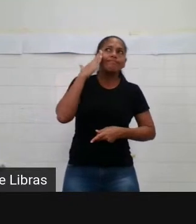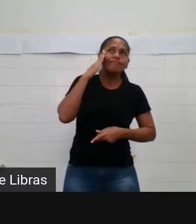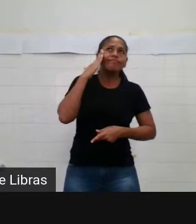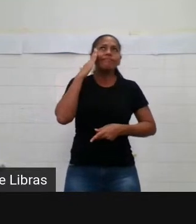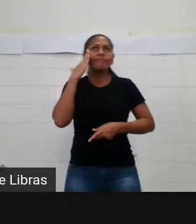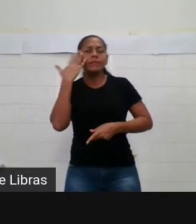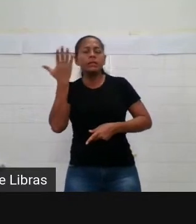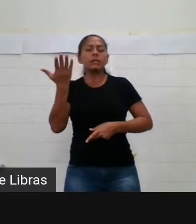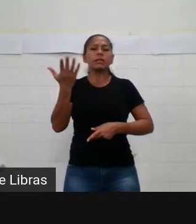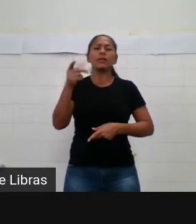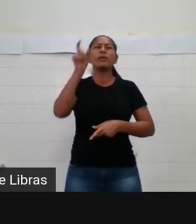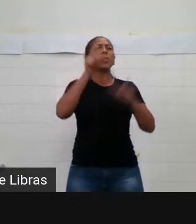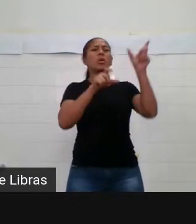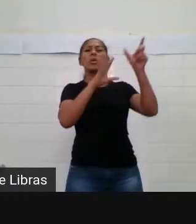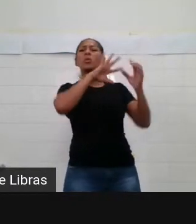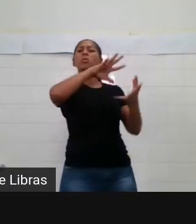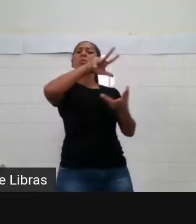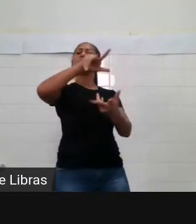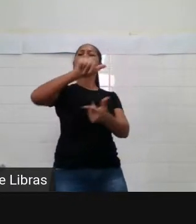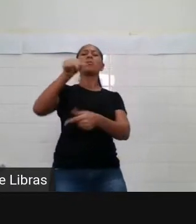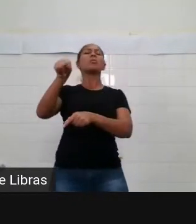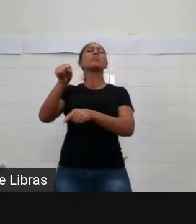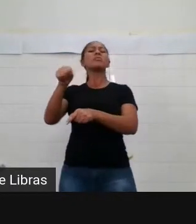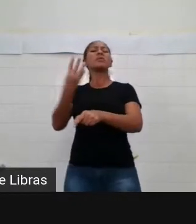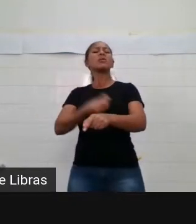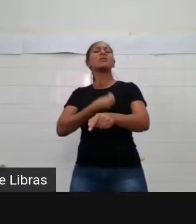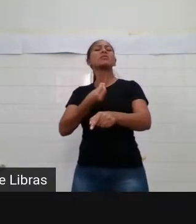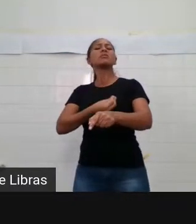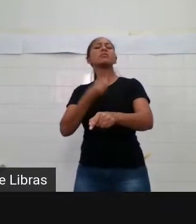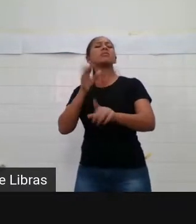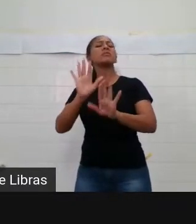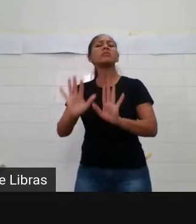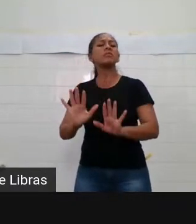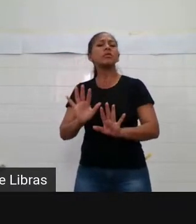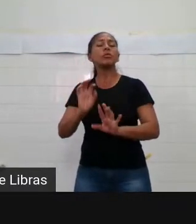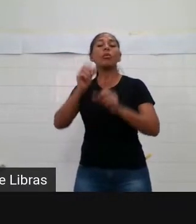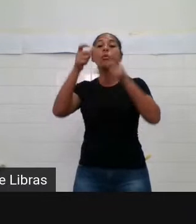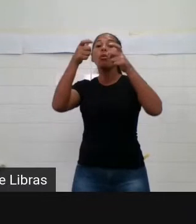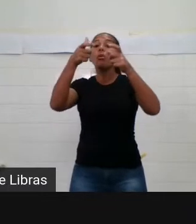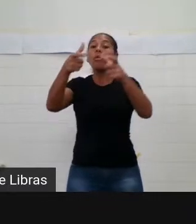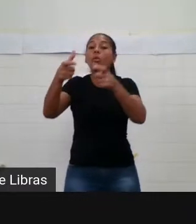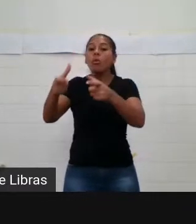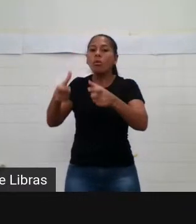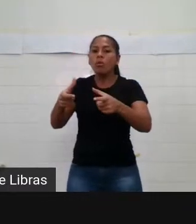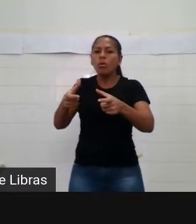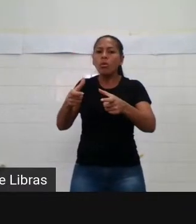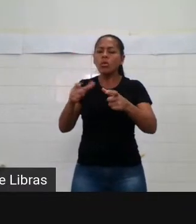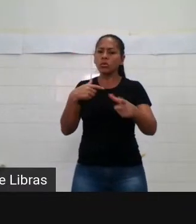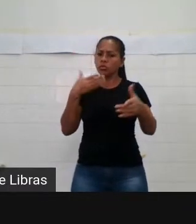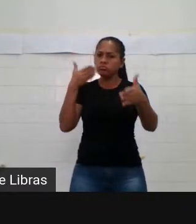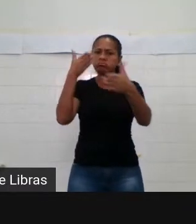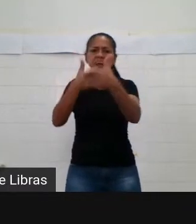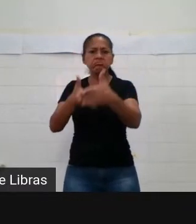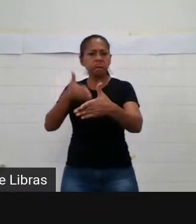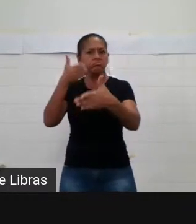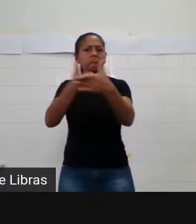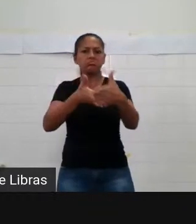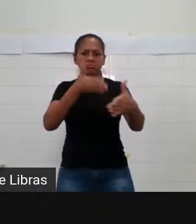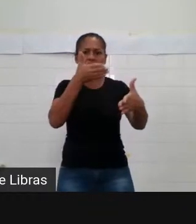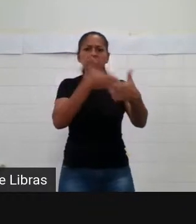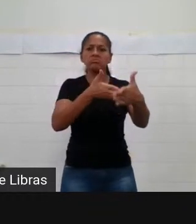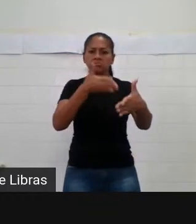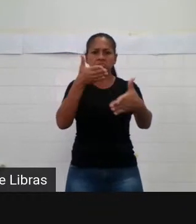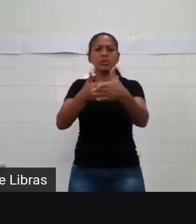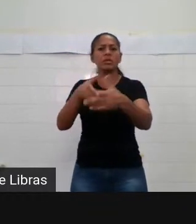que mundo é esse que nós estamos vivendo, onde a nossa existência ela é